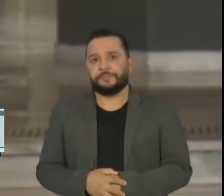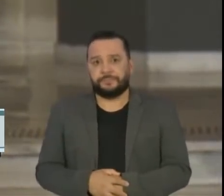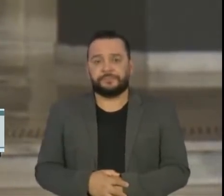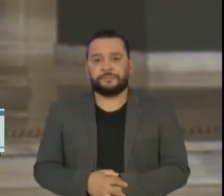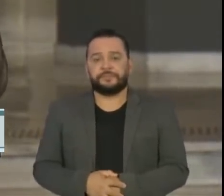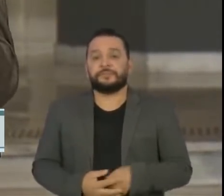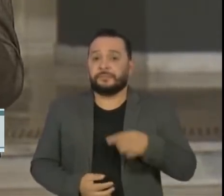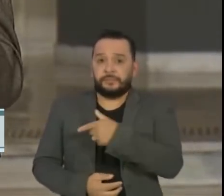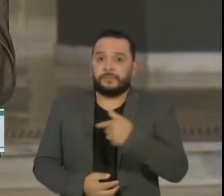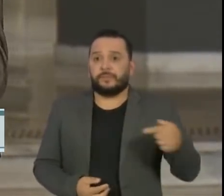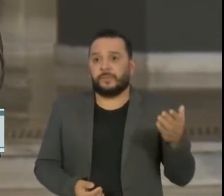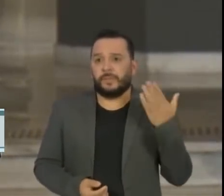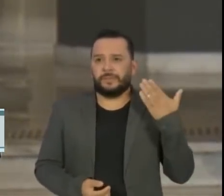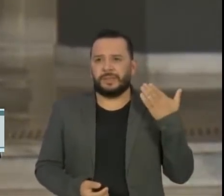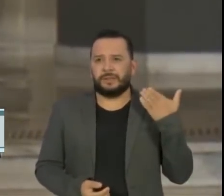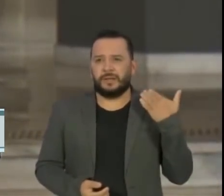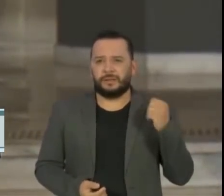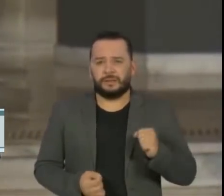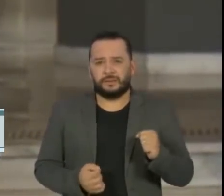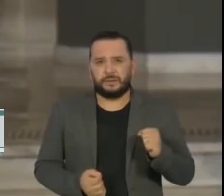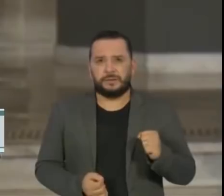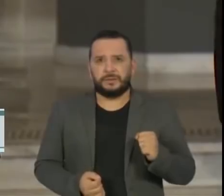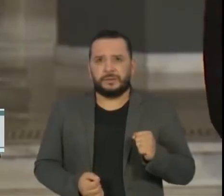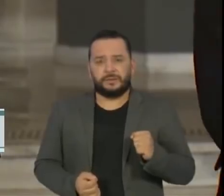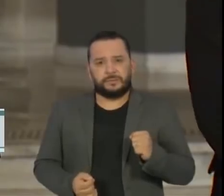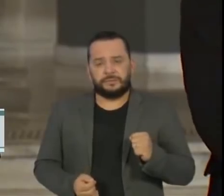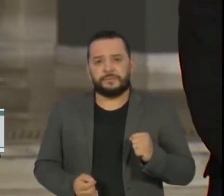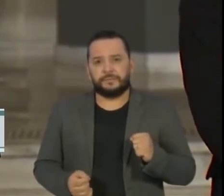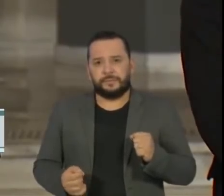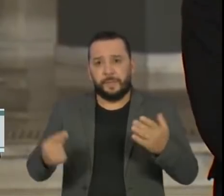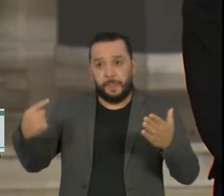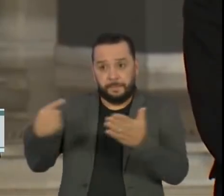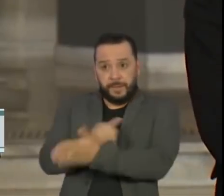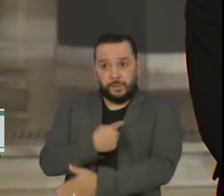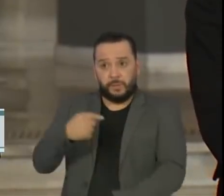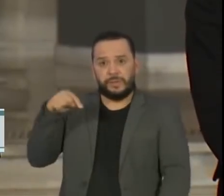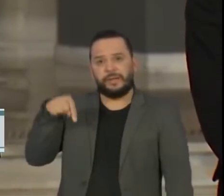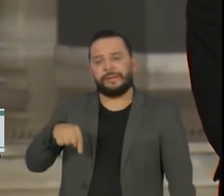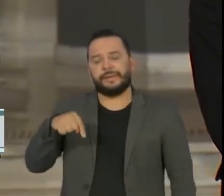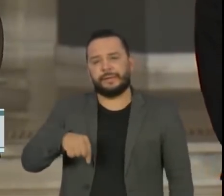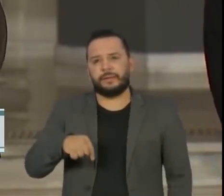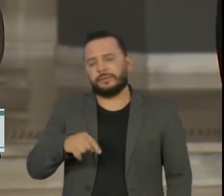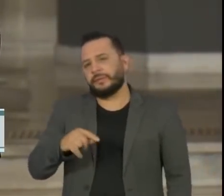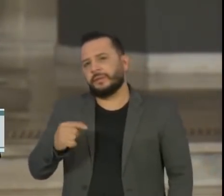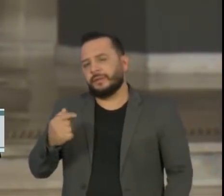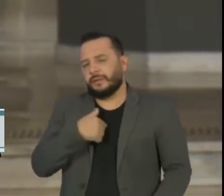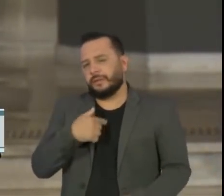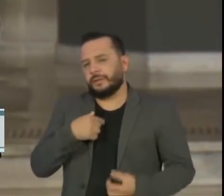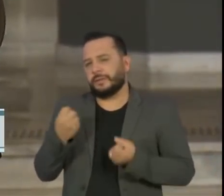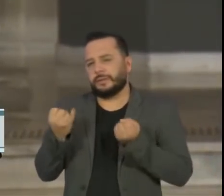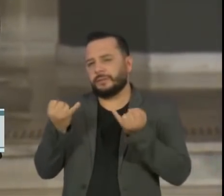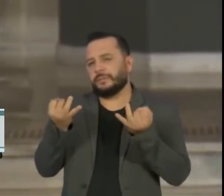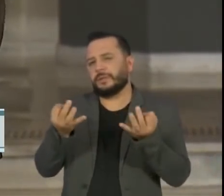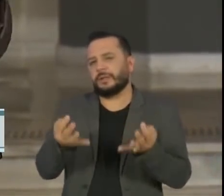Na semana passada, quando foi feita uma pergunta aqui, eu estava